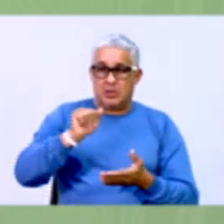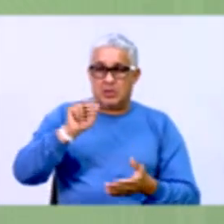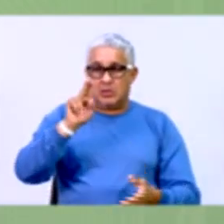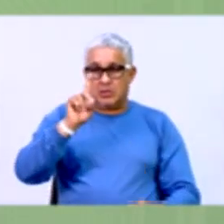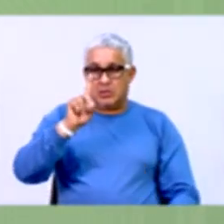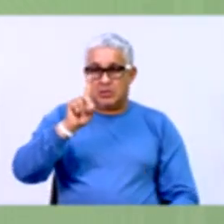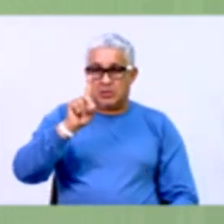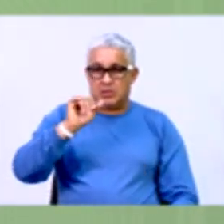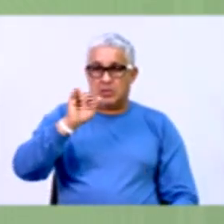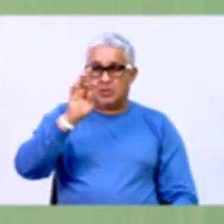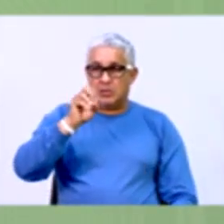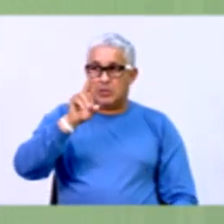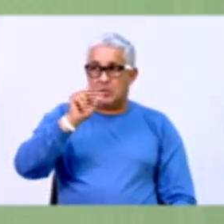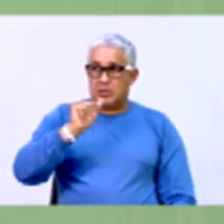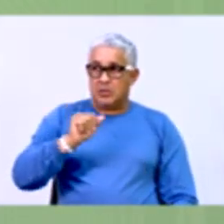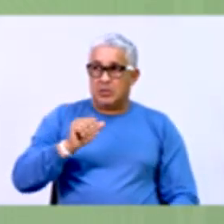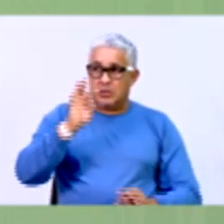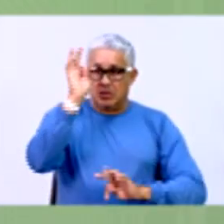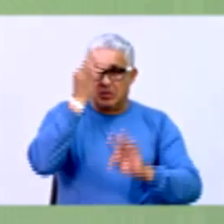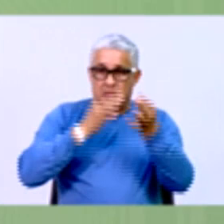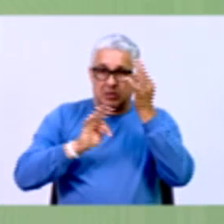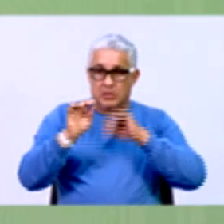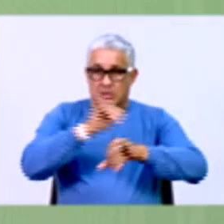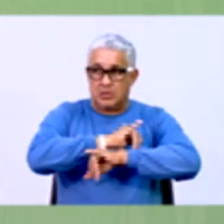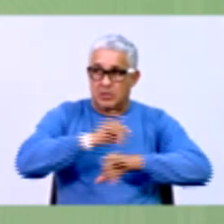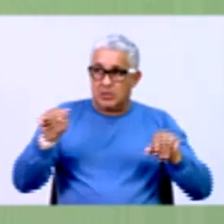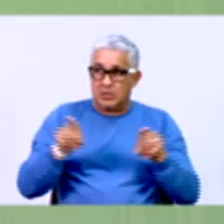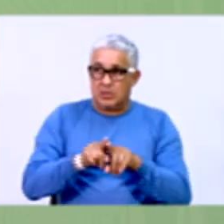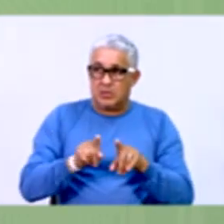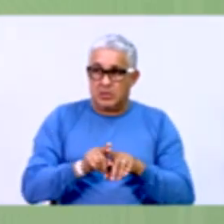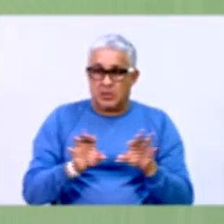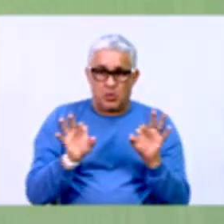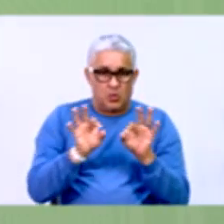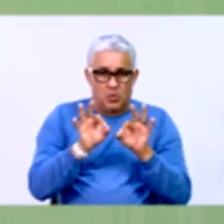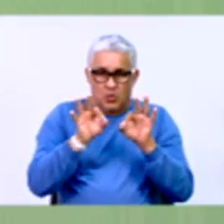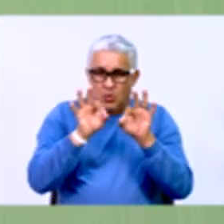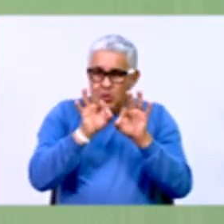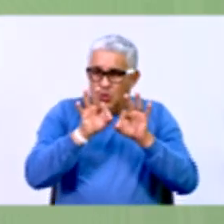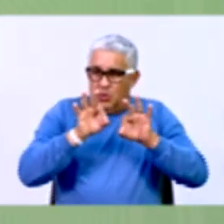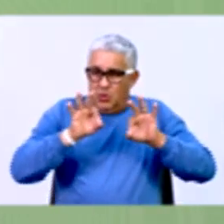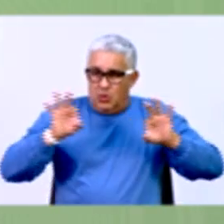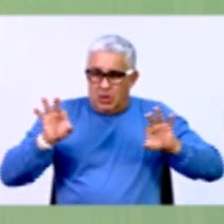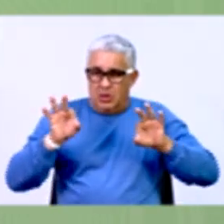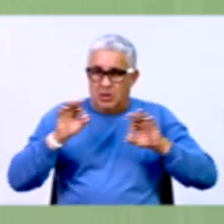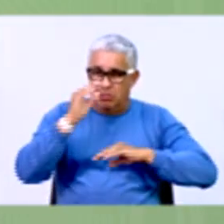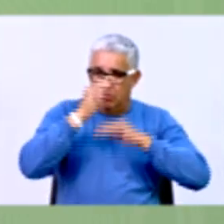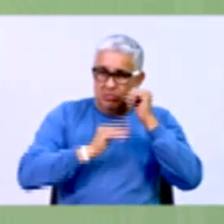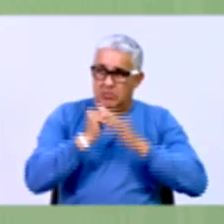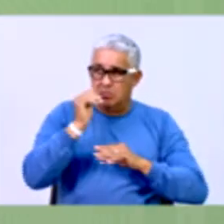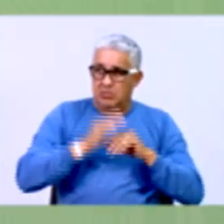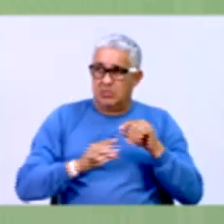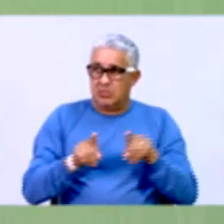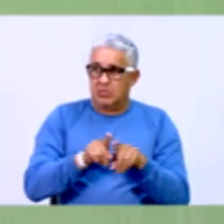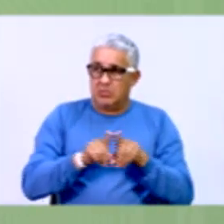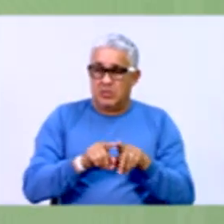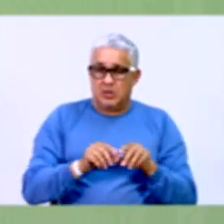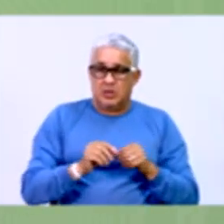de Informação. O zelo profissional, olha só que interessante, o zelo profissional e a observação